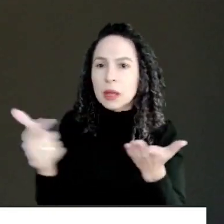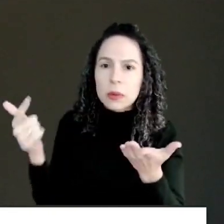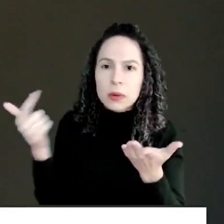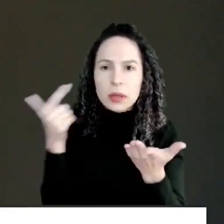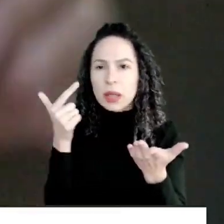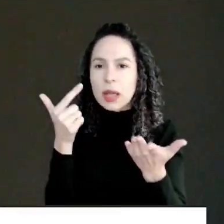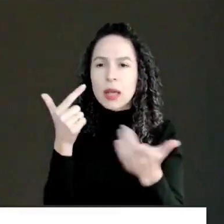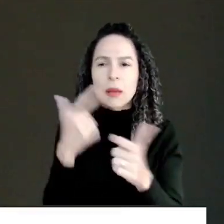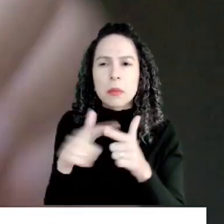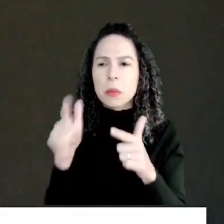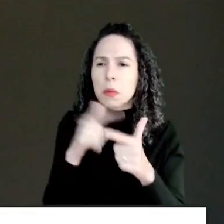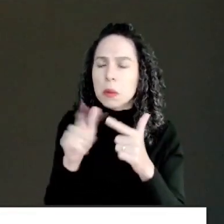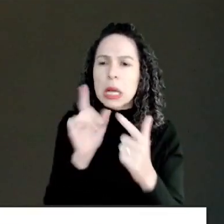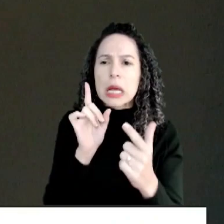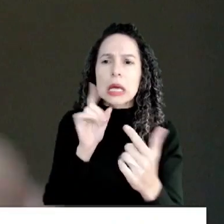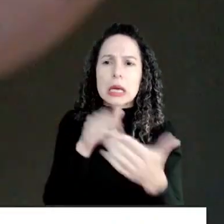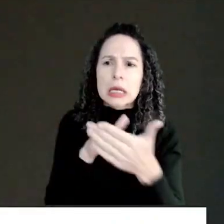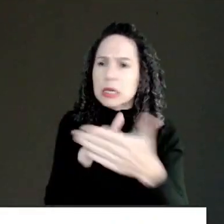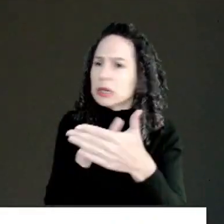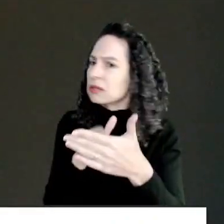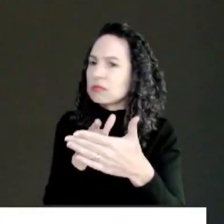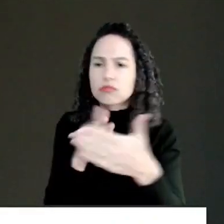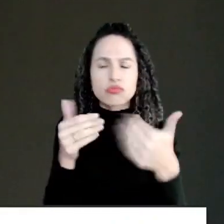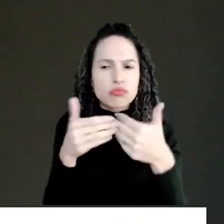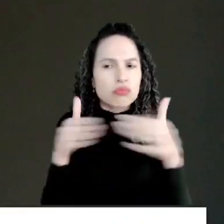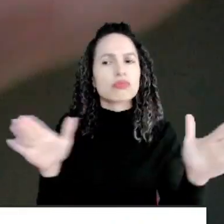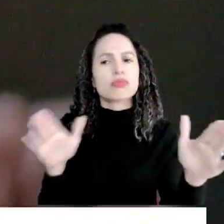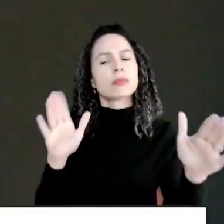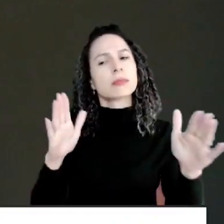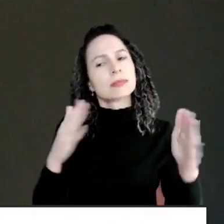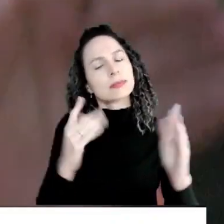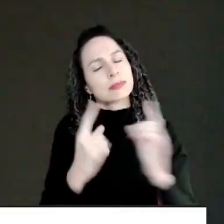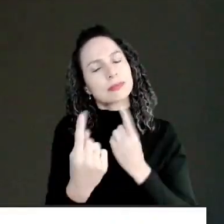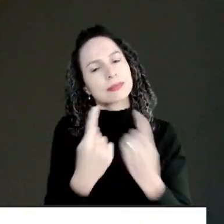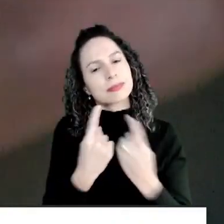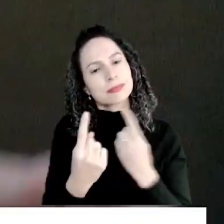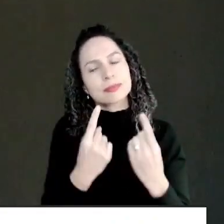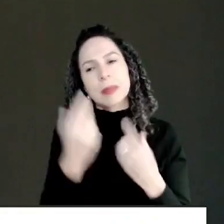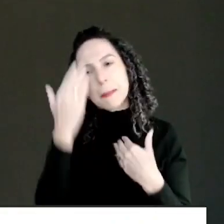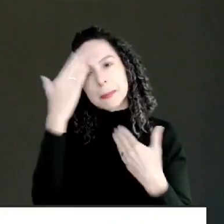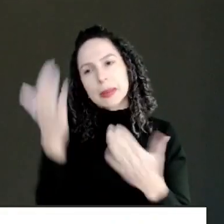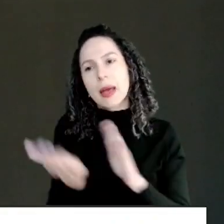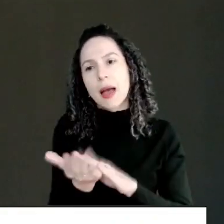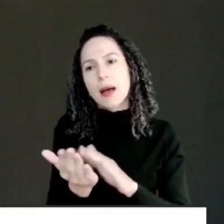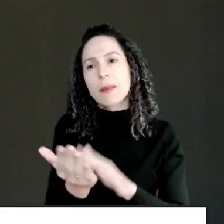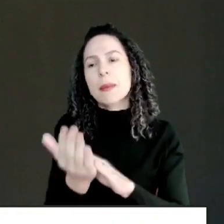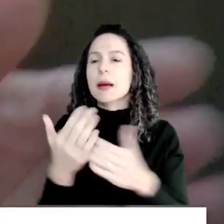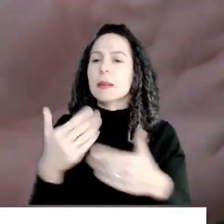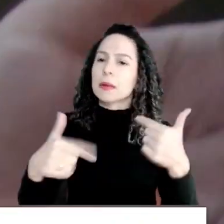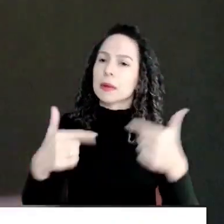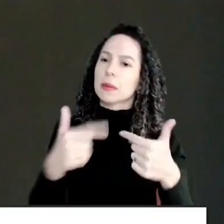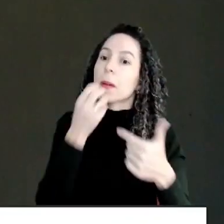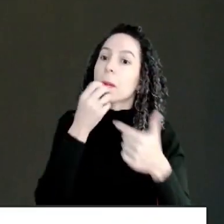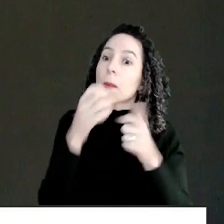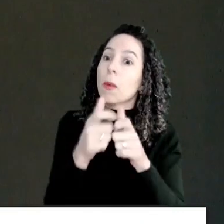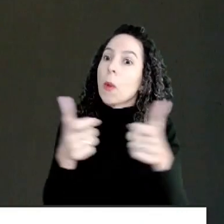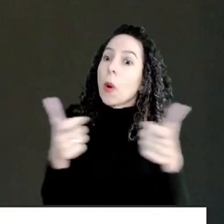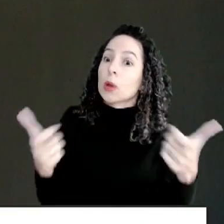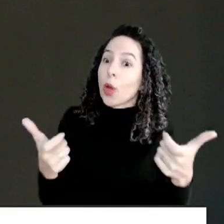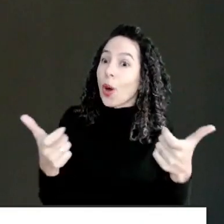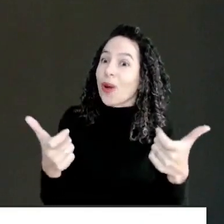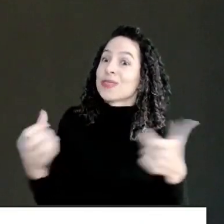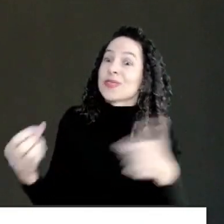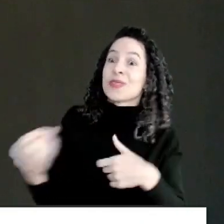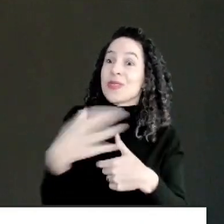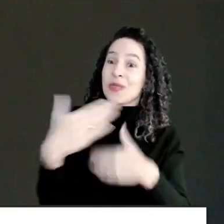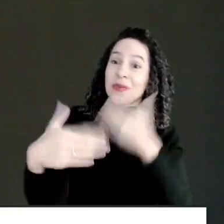falar com ele, inclusive nós estivemos juntos. Então, mais uma vez, parabenizar pelo seu trabalho e desejar boa sorte nessa nova etapa de sua